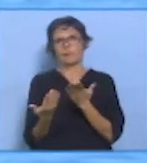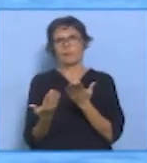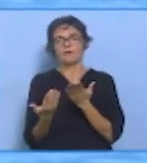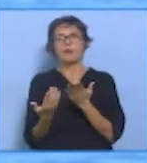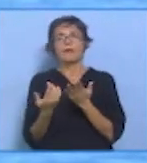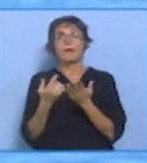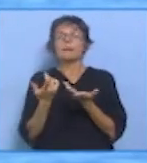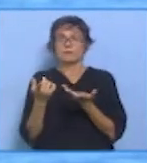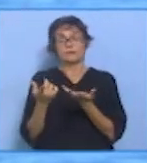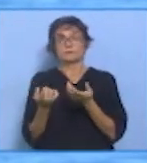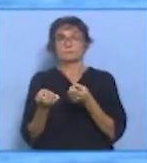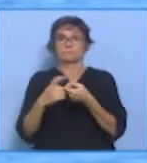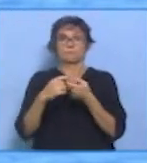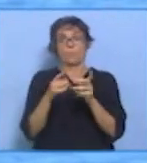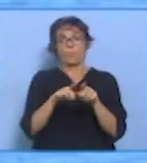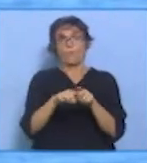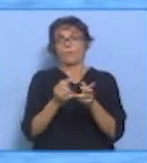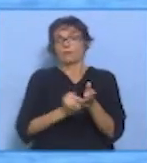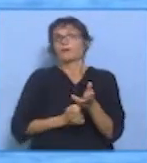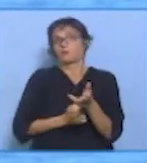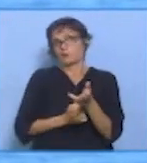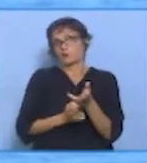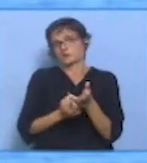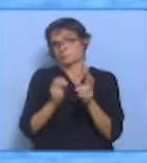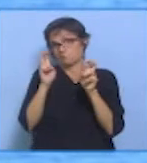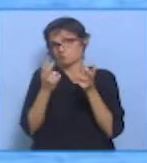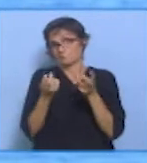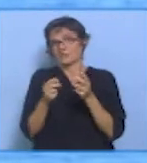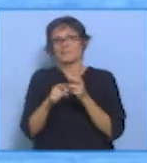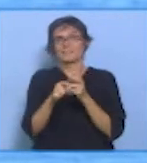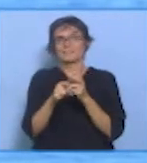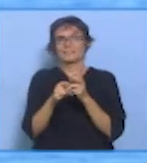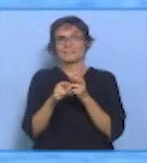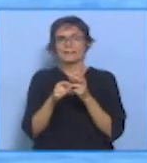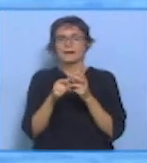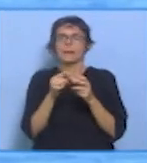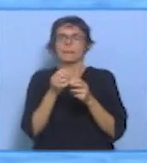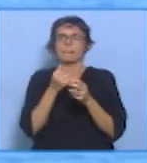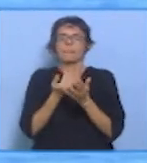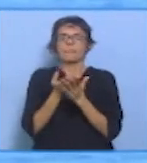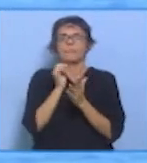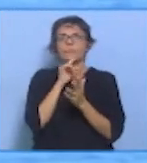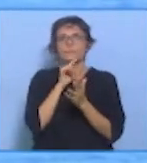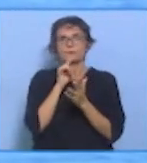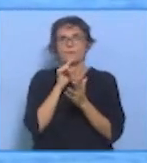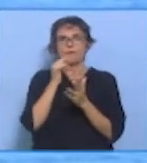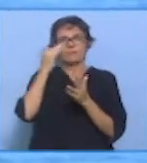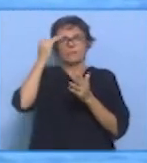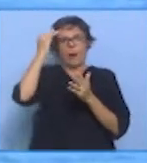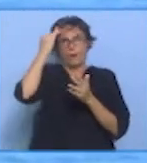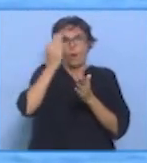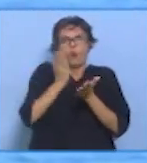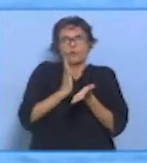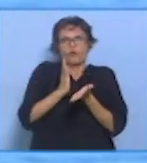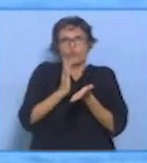Partido Católico, digamos assim, teve a ver com isto. Teve a ver que não ser demasiado racional e, portanto, ir até